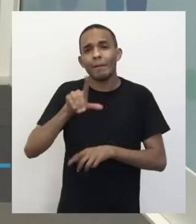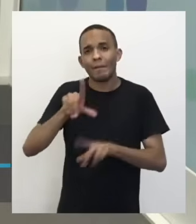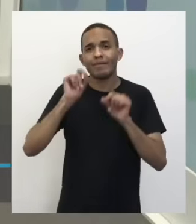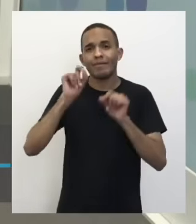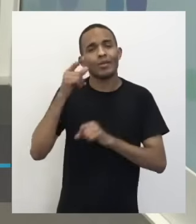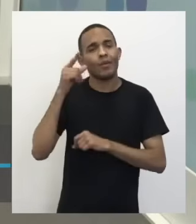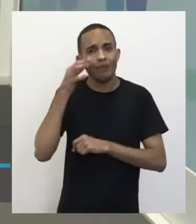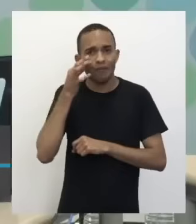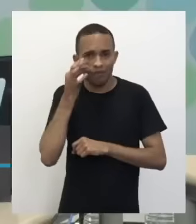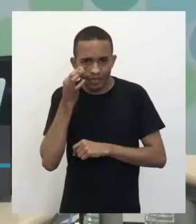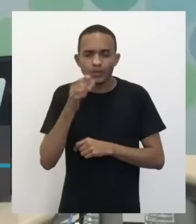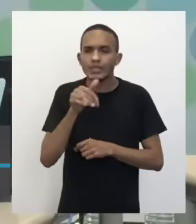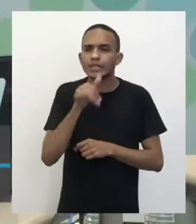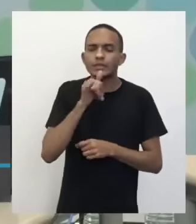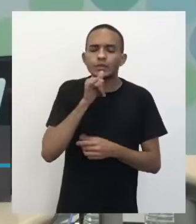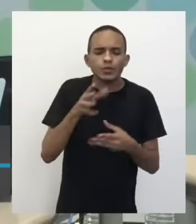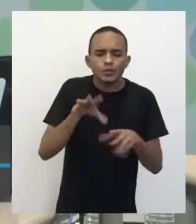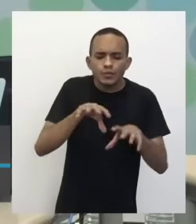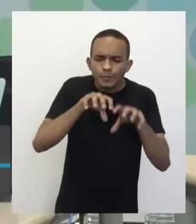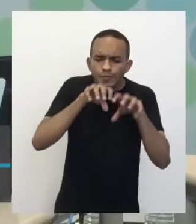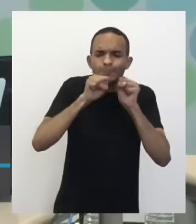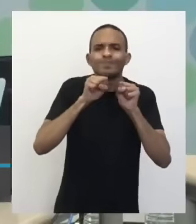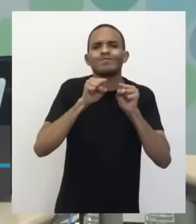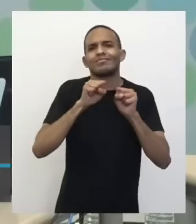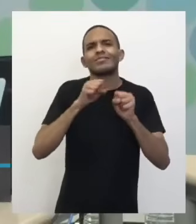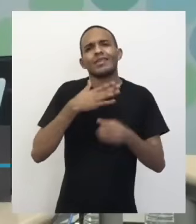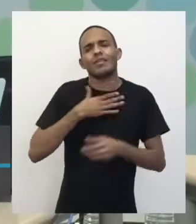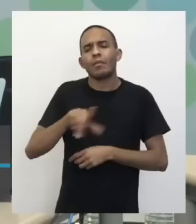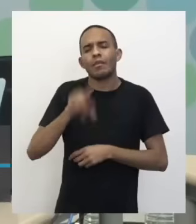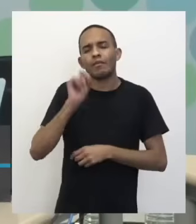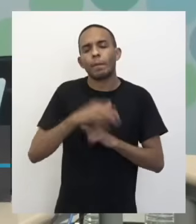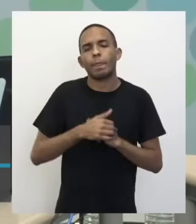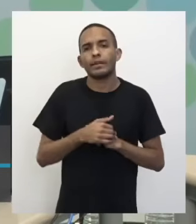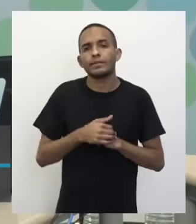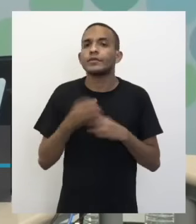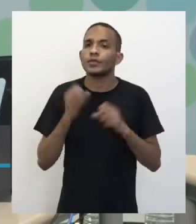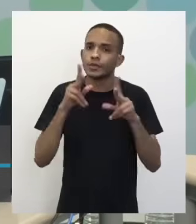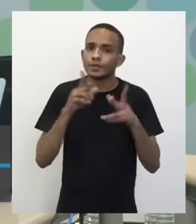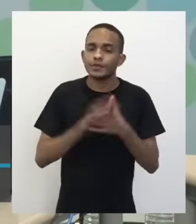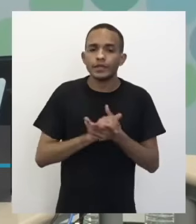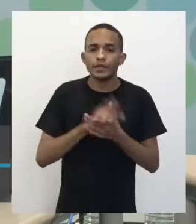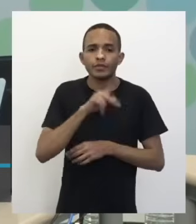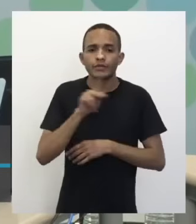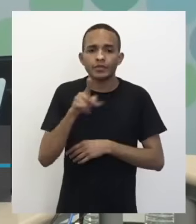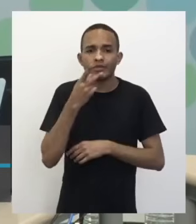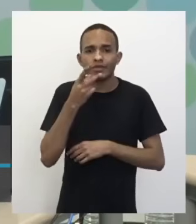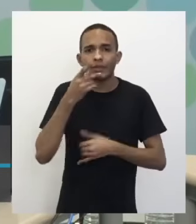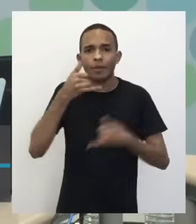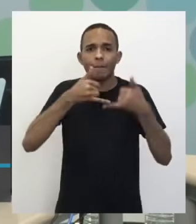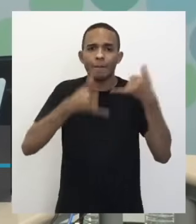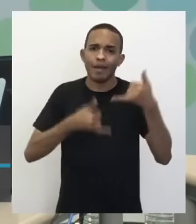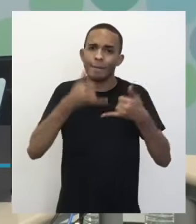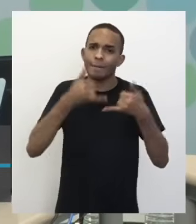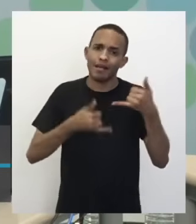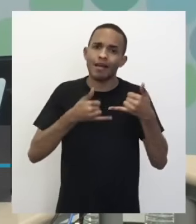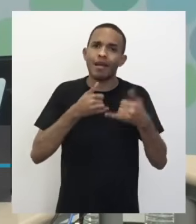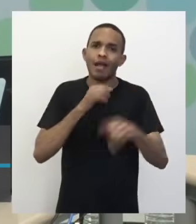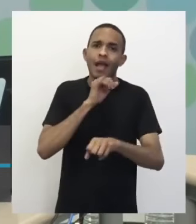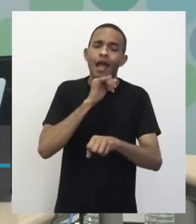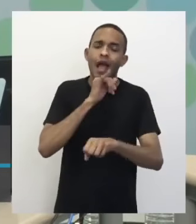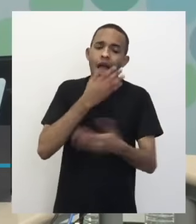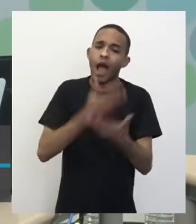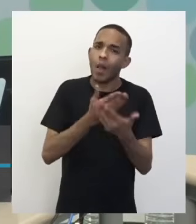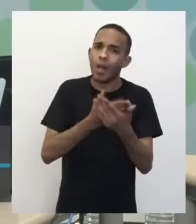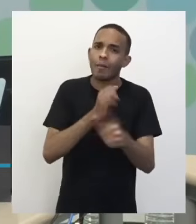prefiro o físico, o cheiro, tudo. Eu prefiro, né? Mas muito bem. Alguma professora colocou aqui que tá caindo a aula, tá, gente? Dá uma olhadinha aí pra mim,